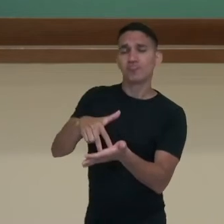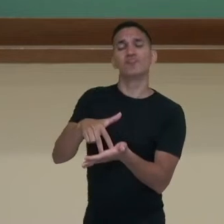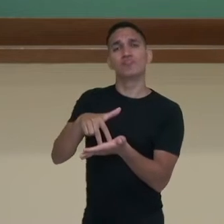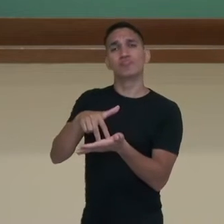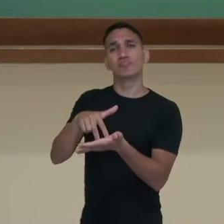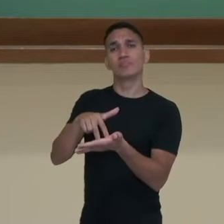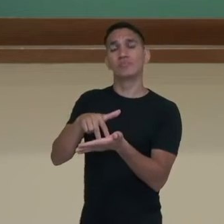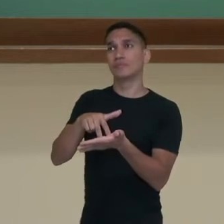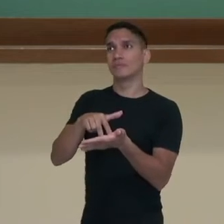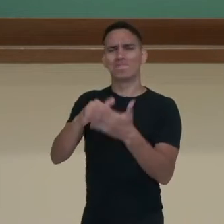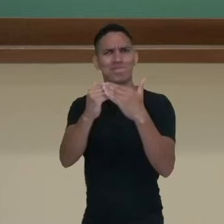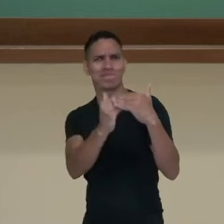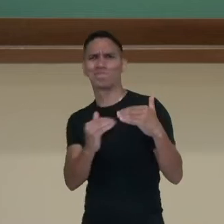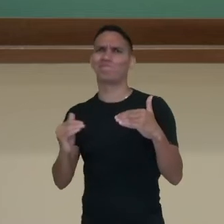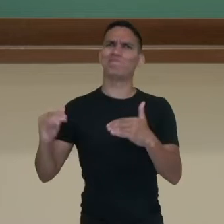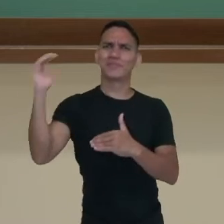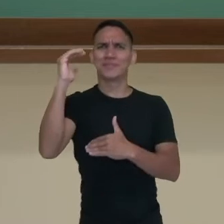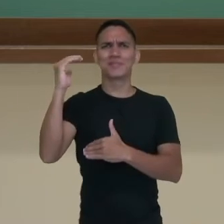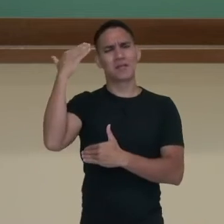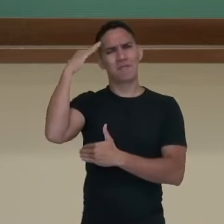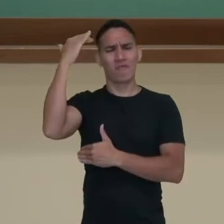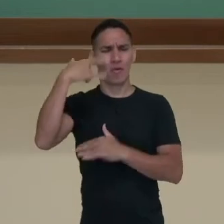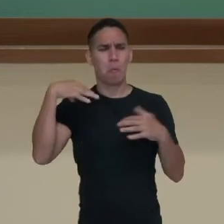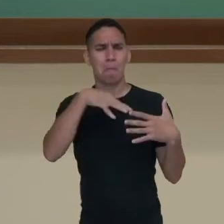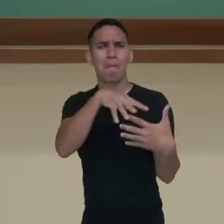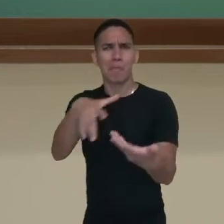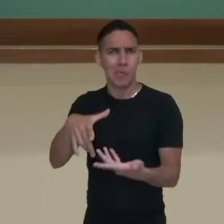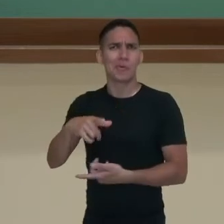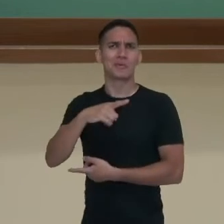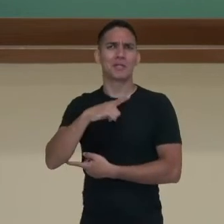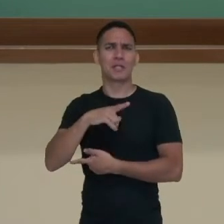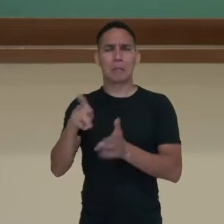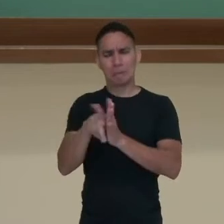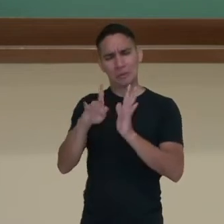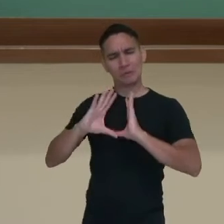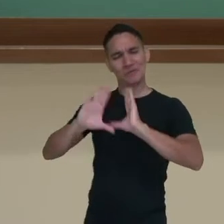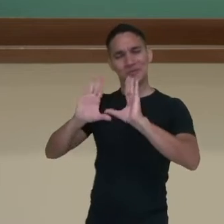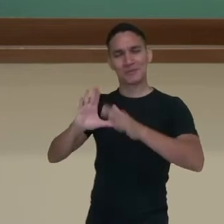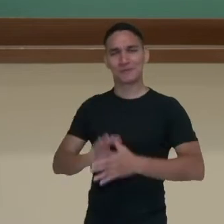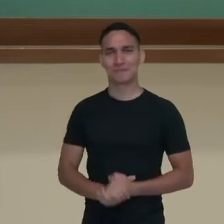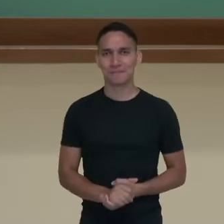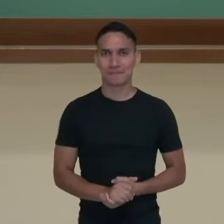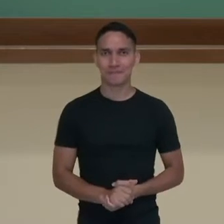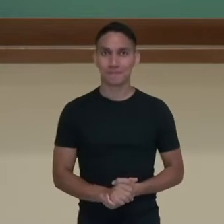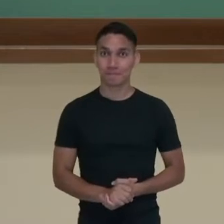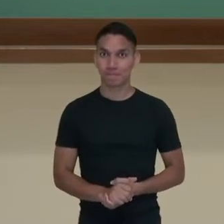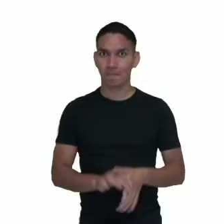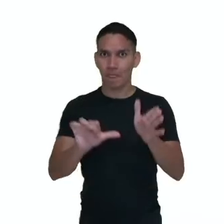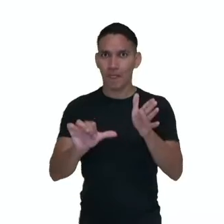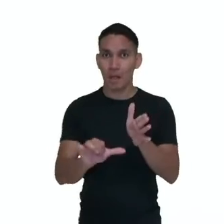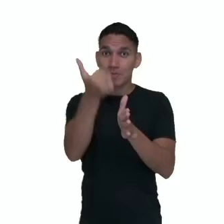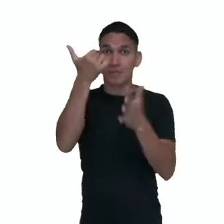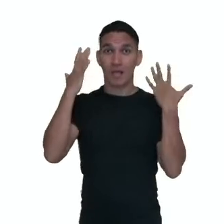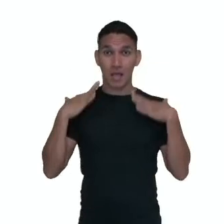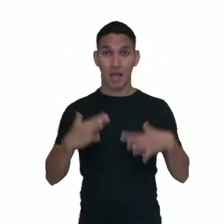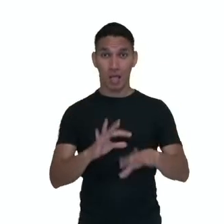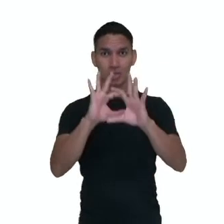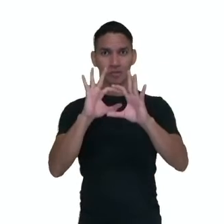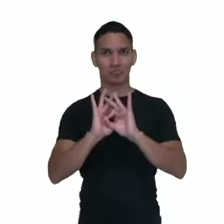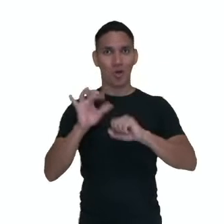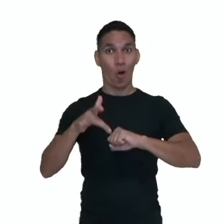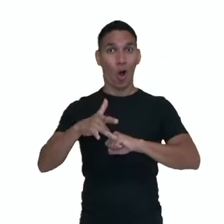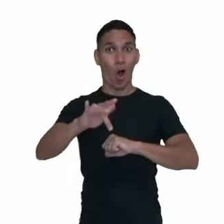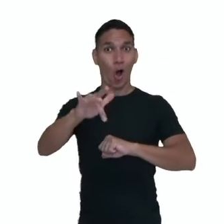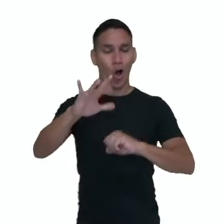de ponta, atletas reconhecidos mundialmente no voleibol. Primeiro ouro olímpico. Então, o